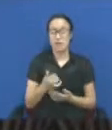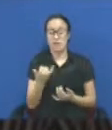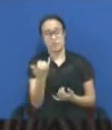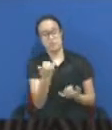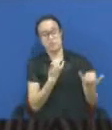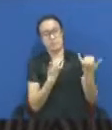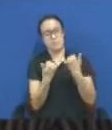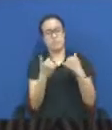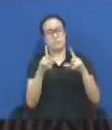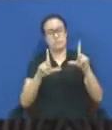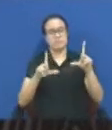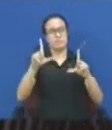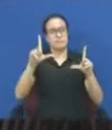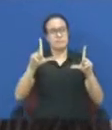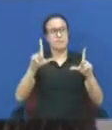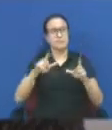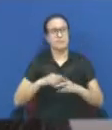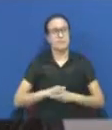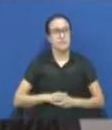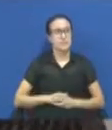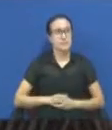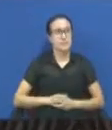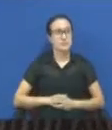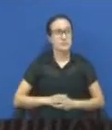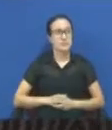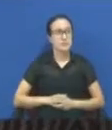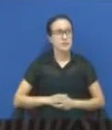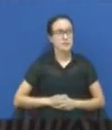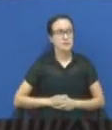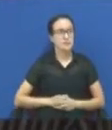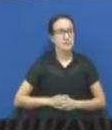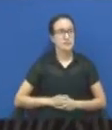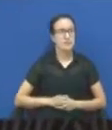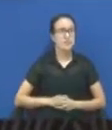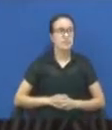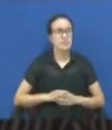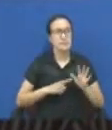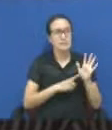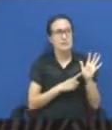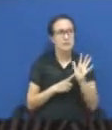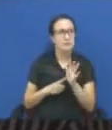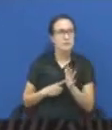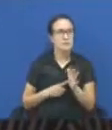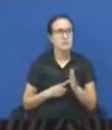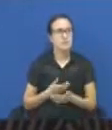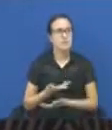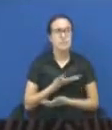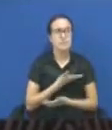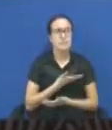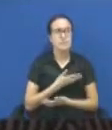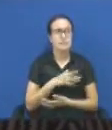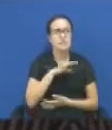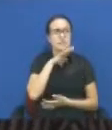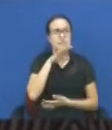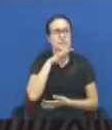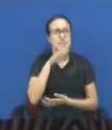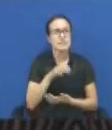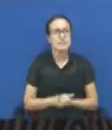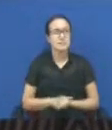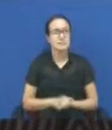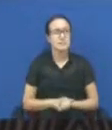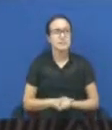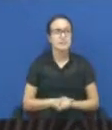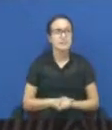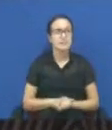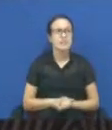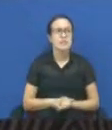do meu amigo, vereador André. E eu quero dizer que não gostei nada. Nada por